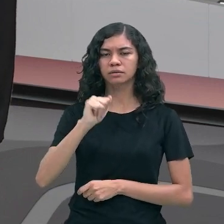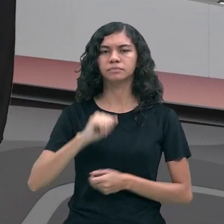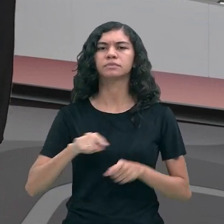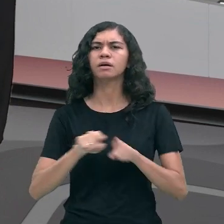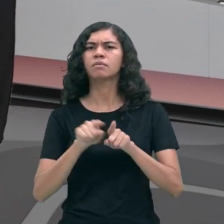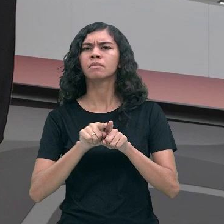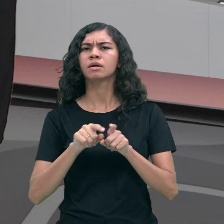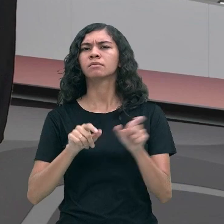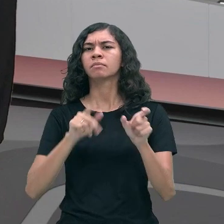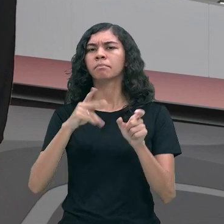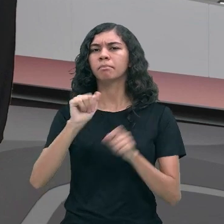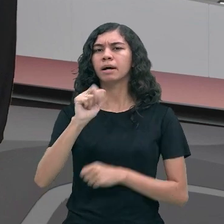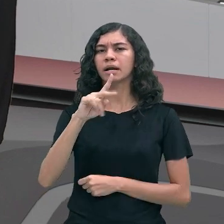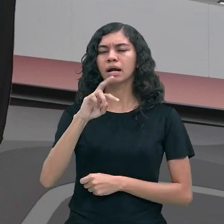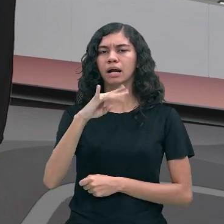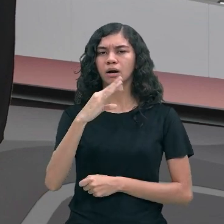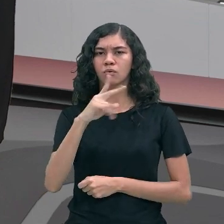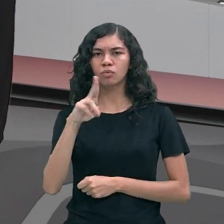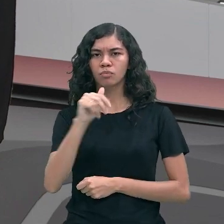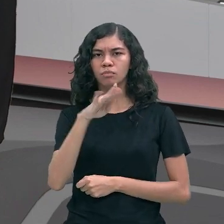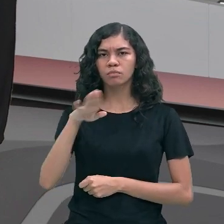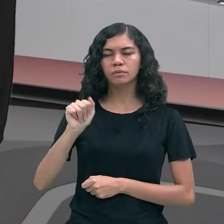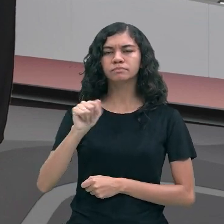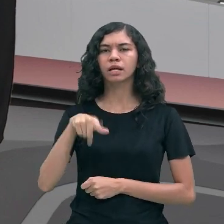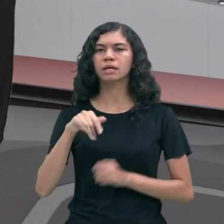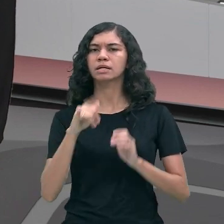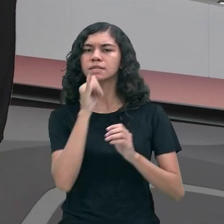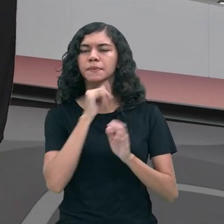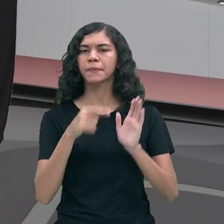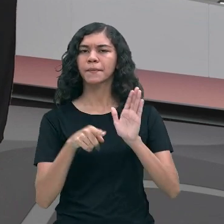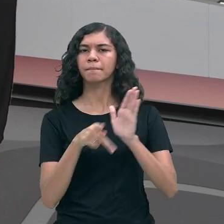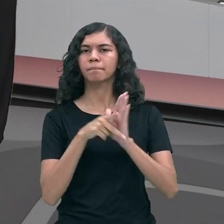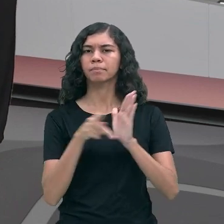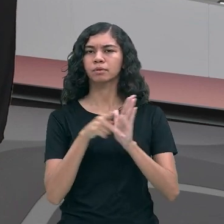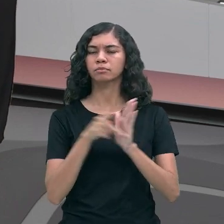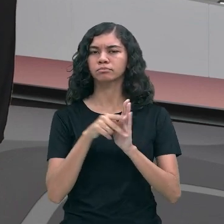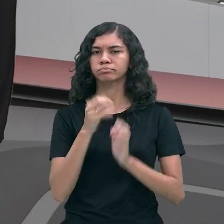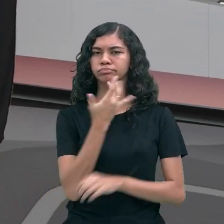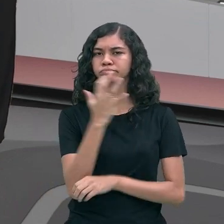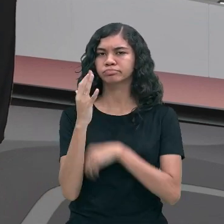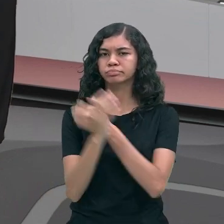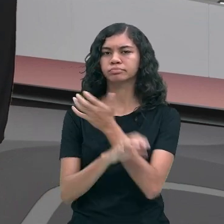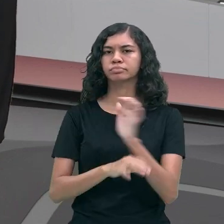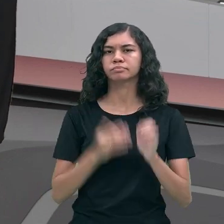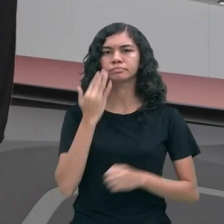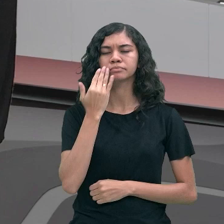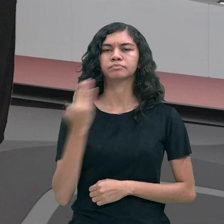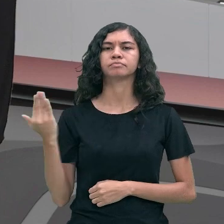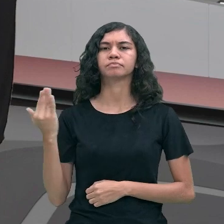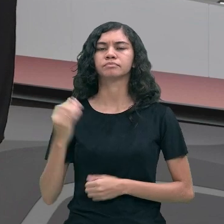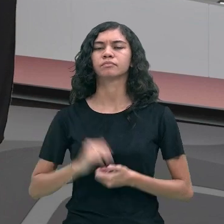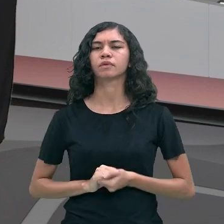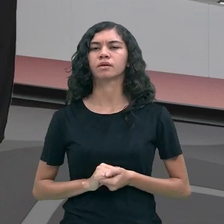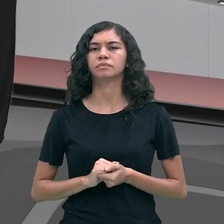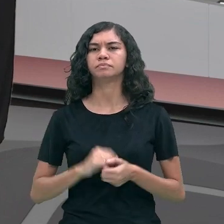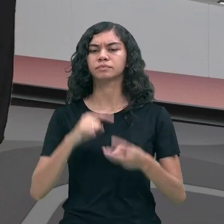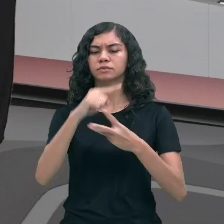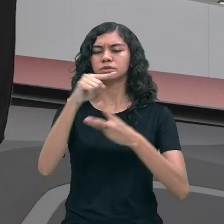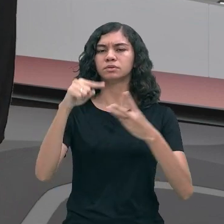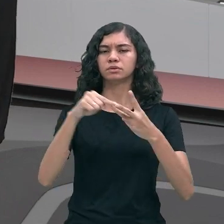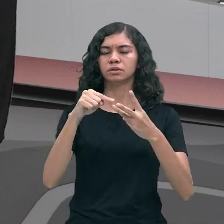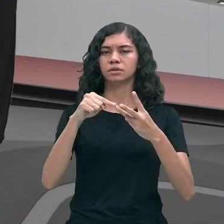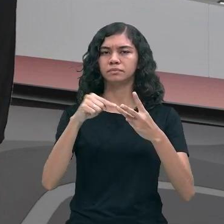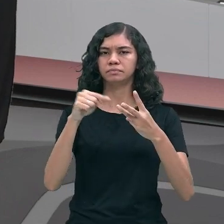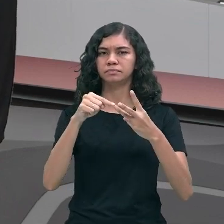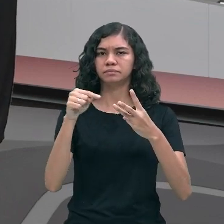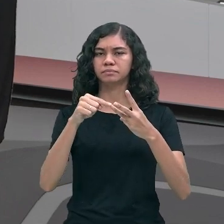paracaúba, também vão ser exemplos dessa mata de várzea. Agora, o nosso terceiro nível de floresta é a mata de